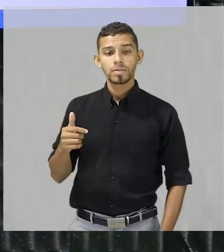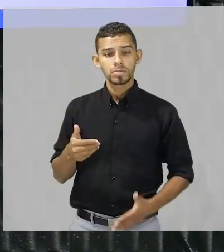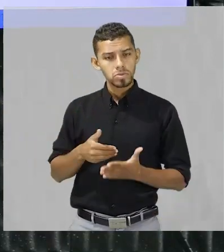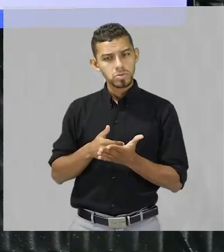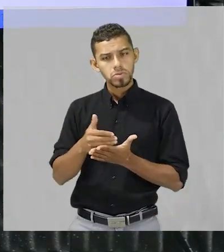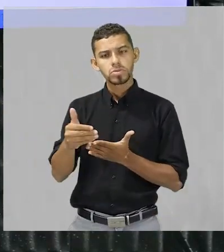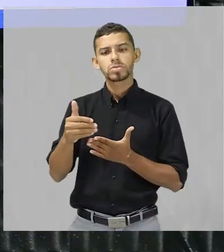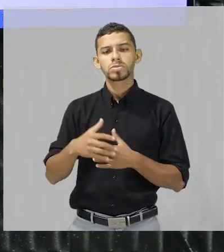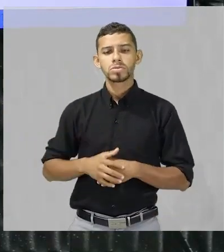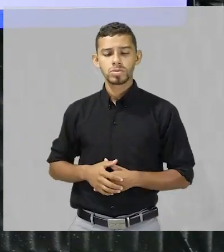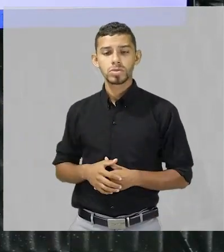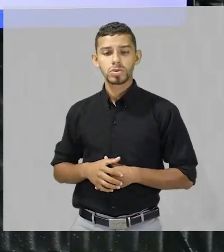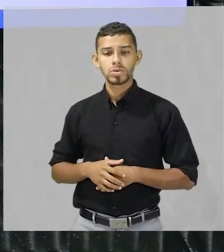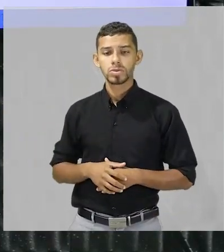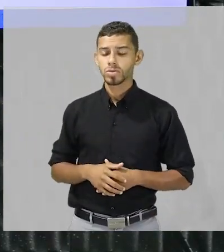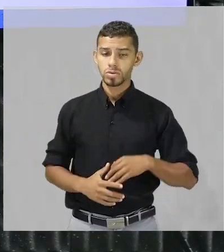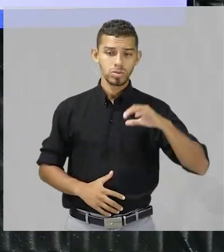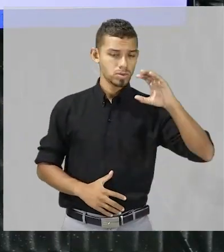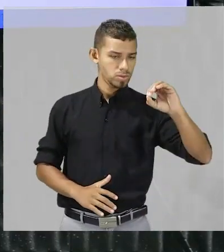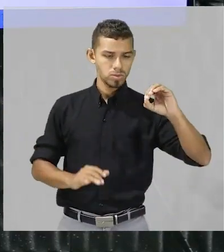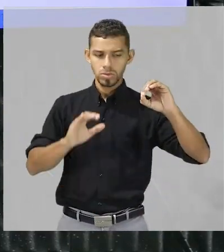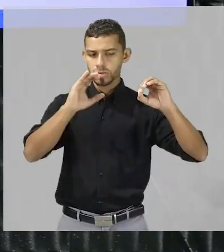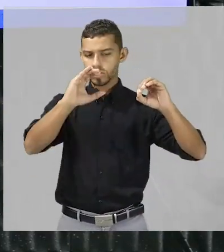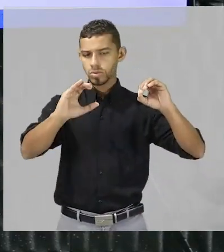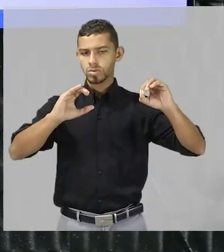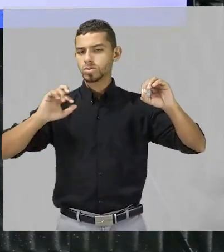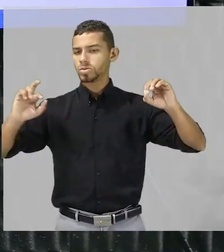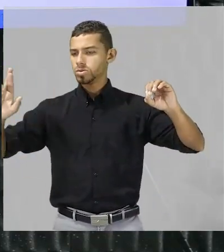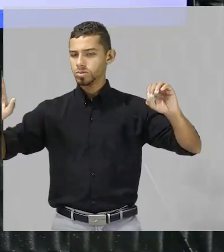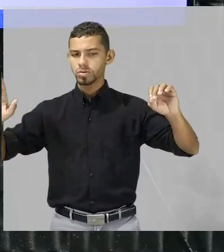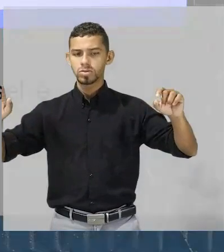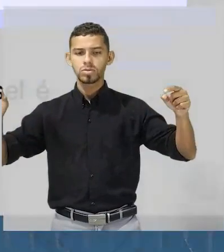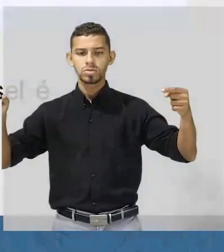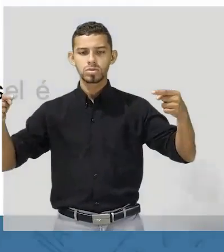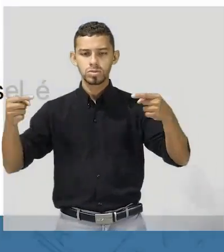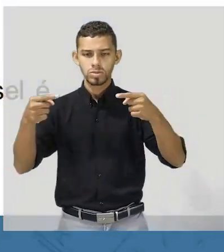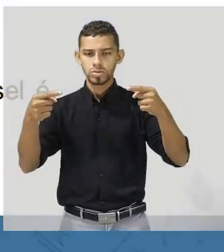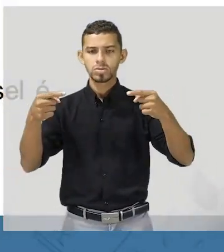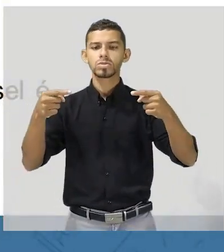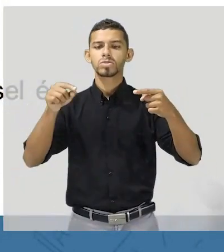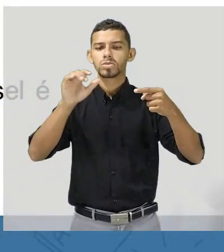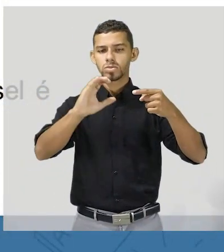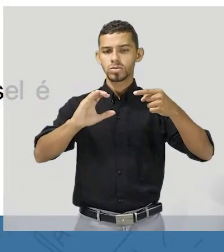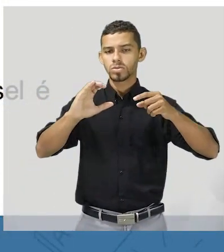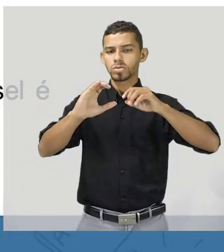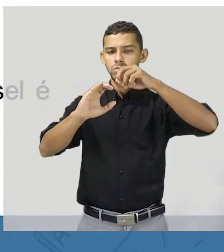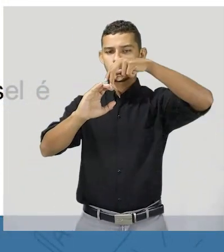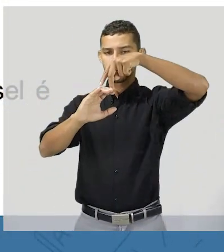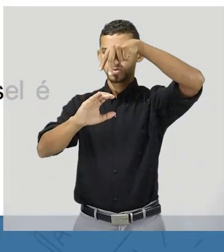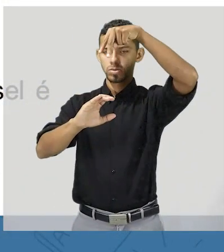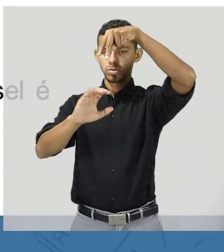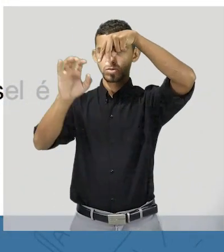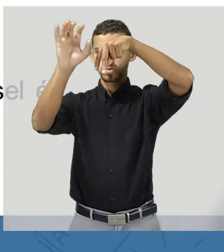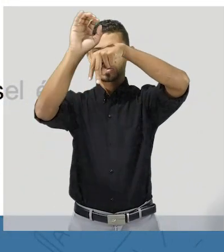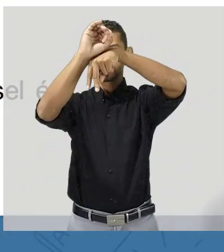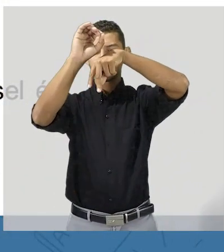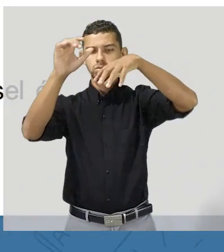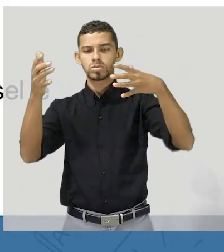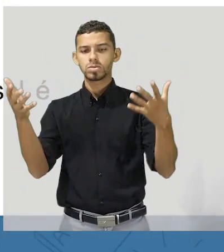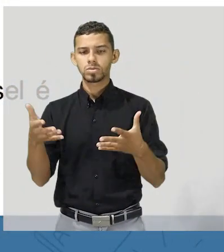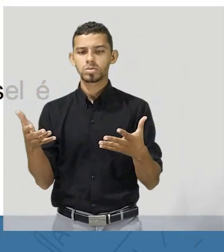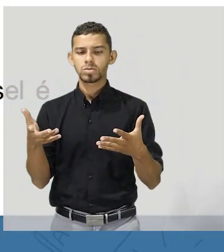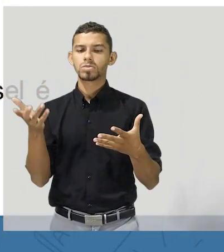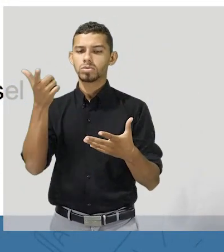triglicerídeo, né, o triglicerídeo é um triéster, porque o grupamento éster ele vai